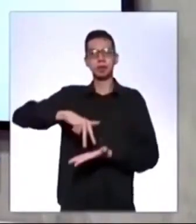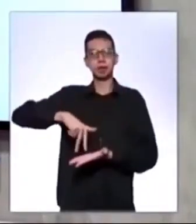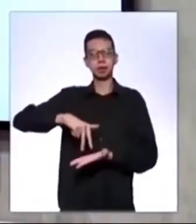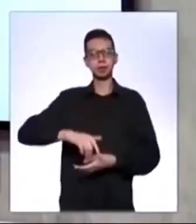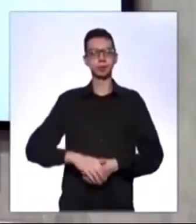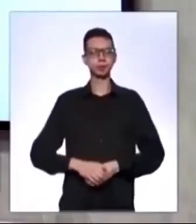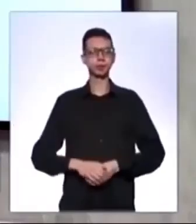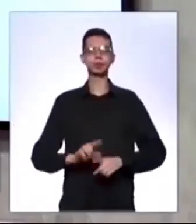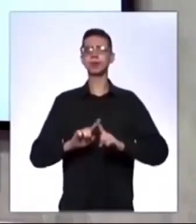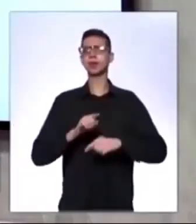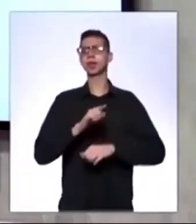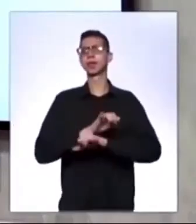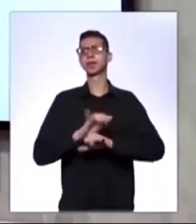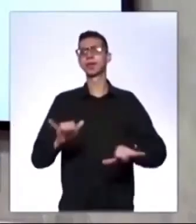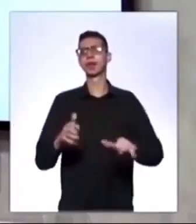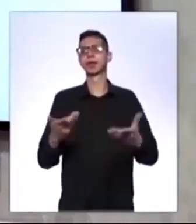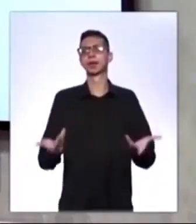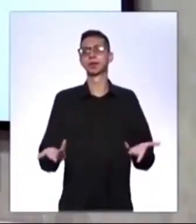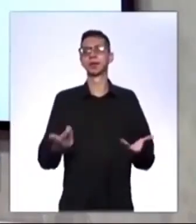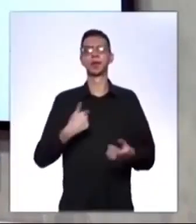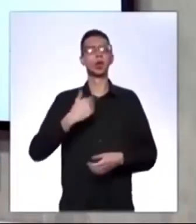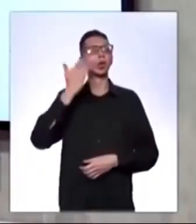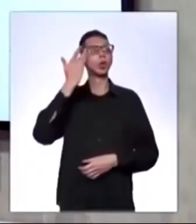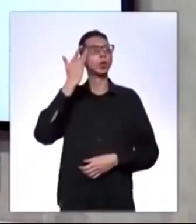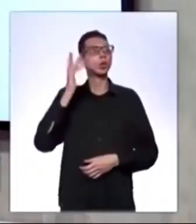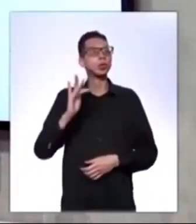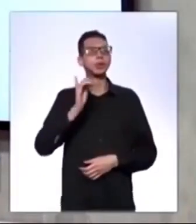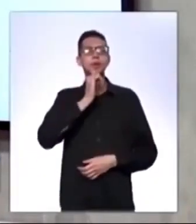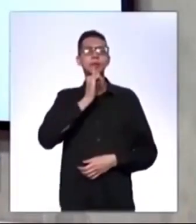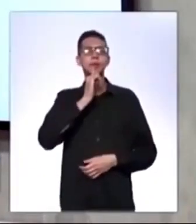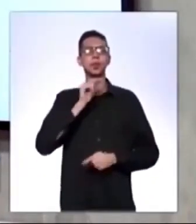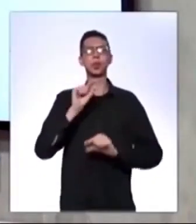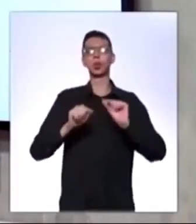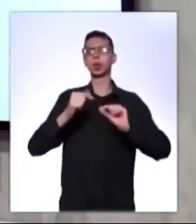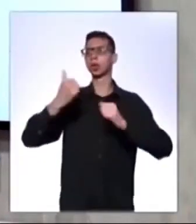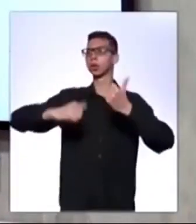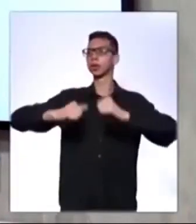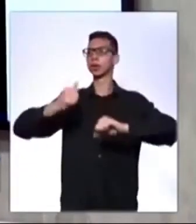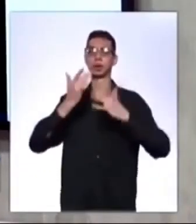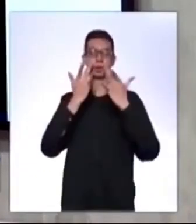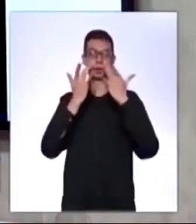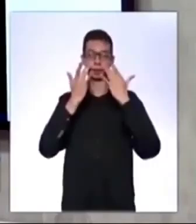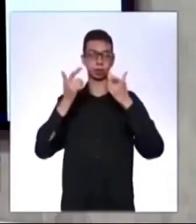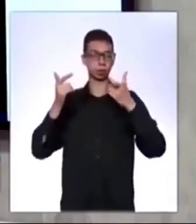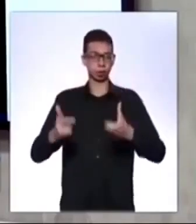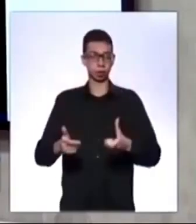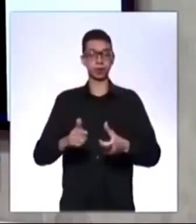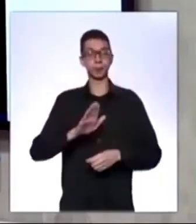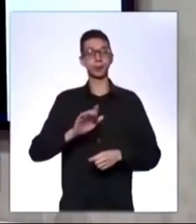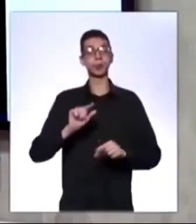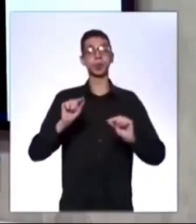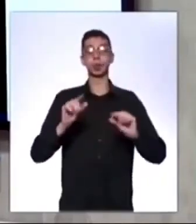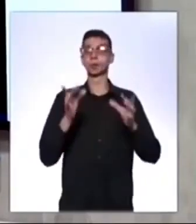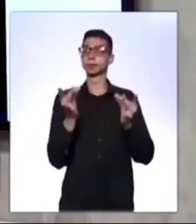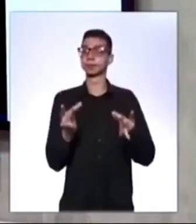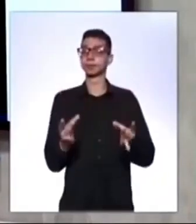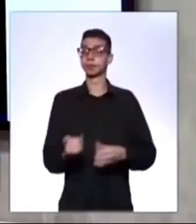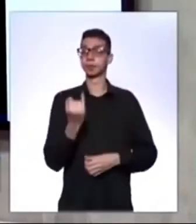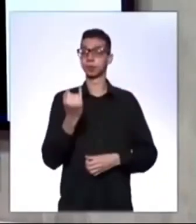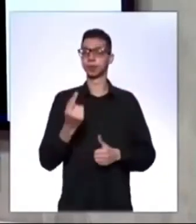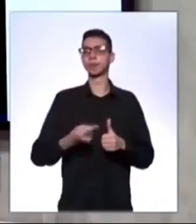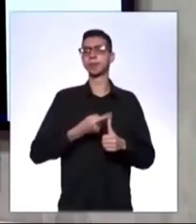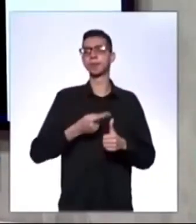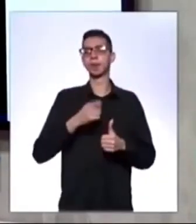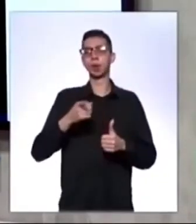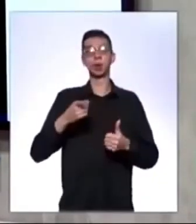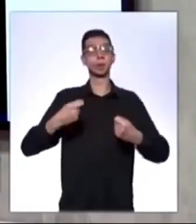sei o que eu vejo, né? O que eu analiso no espetáculo de dança. No espetáculo de dança, bebê, alguns componentes são importantes. Primeiro, a gente tem que perceber o